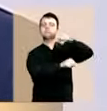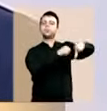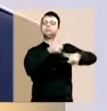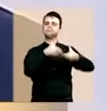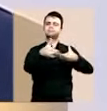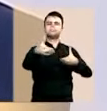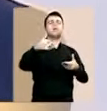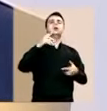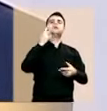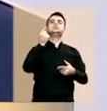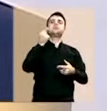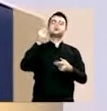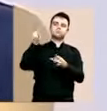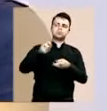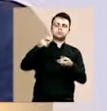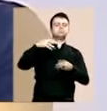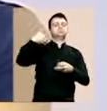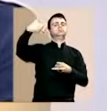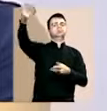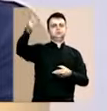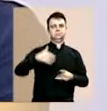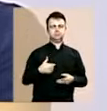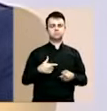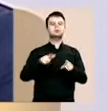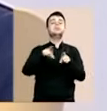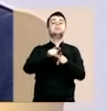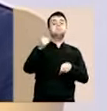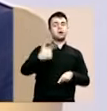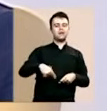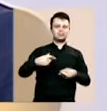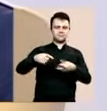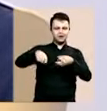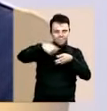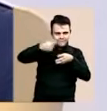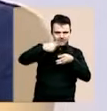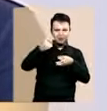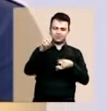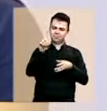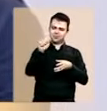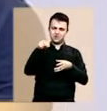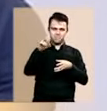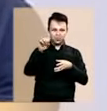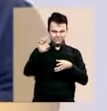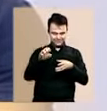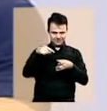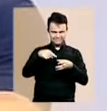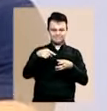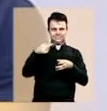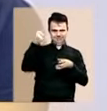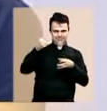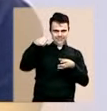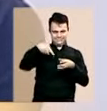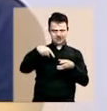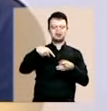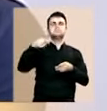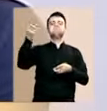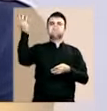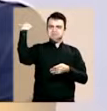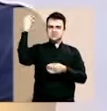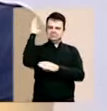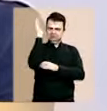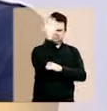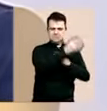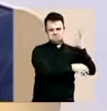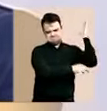Então, quer dizer, a Danone, por exemplo, foi uma empresa que procurou o Instituto de Pesquisa Ecológica que eu trabalho, porque ela tinha o risco de desmatamento,